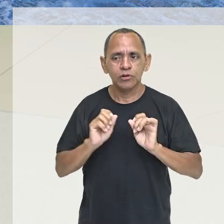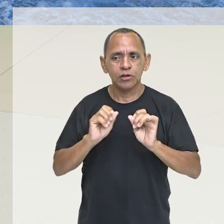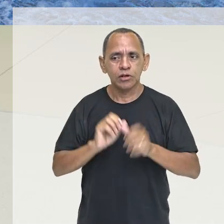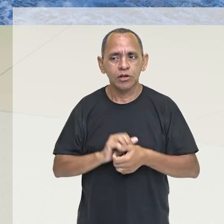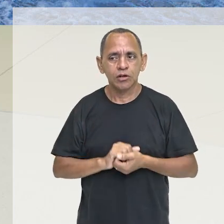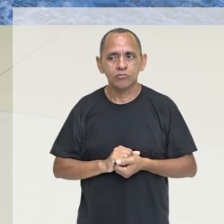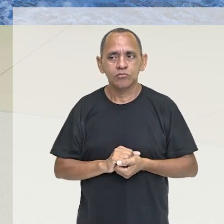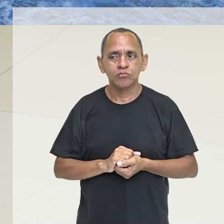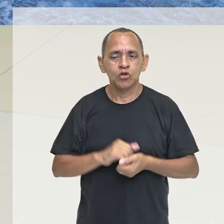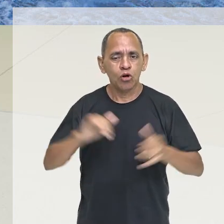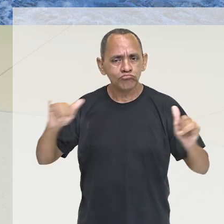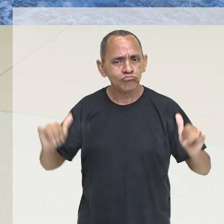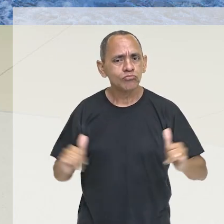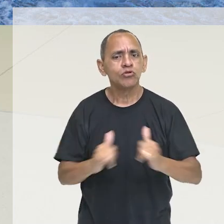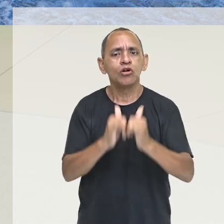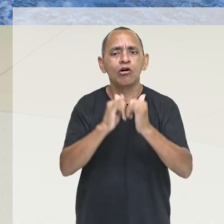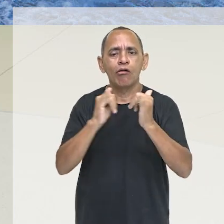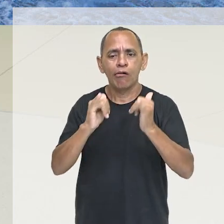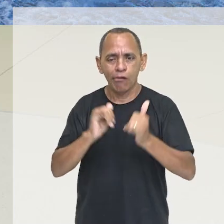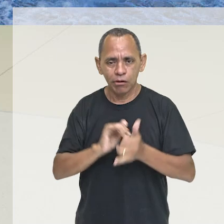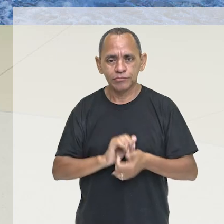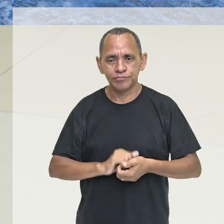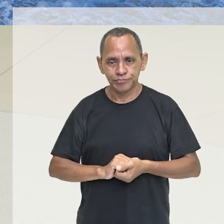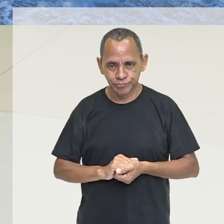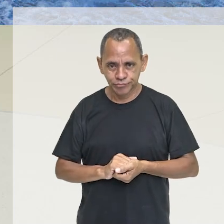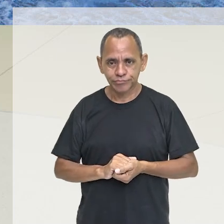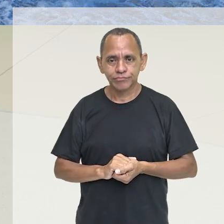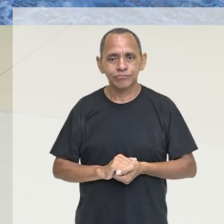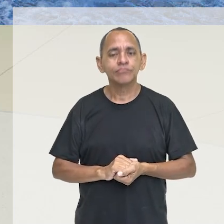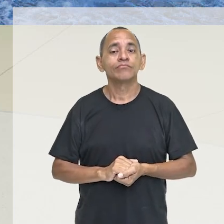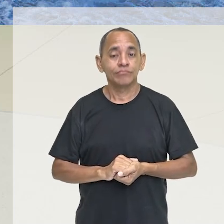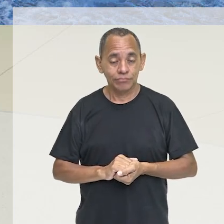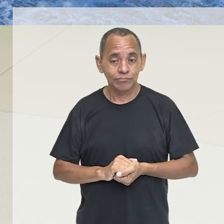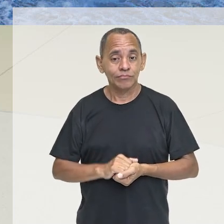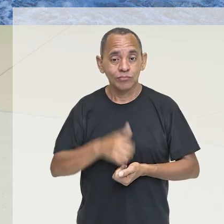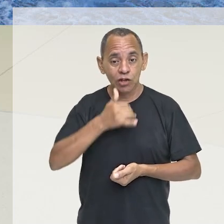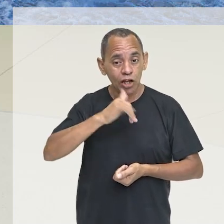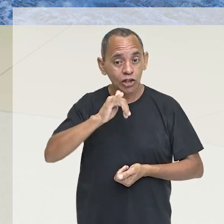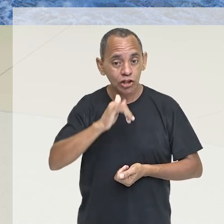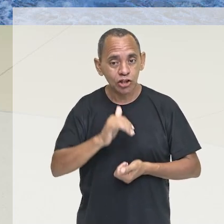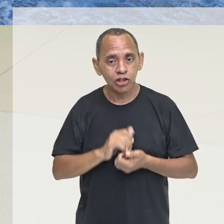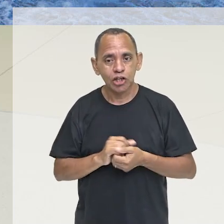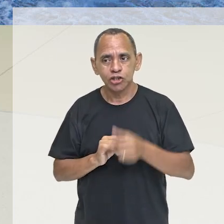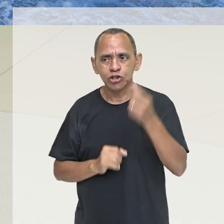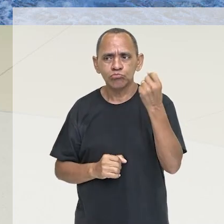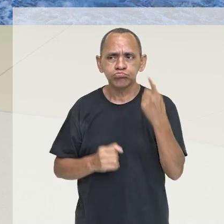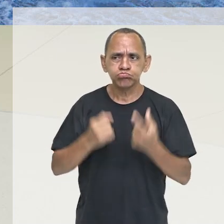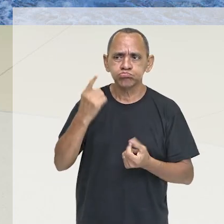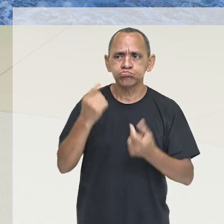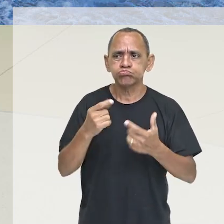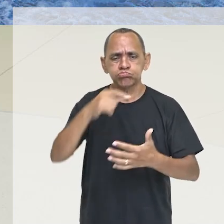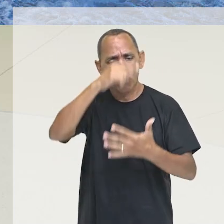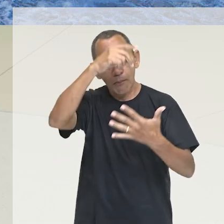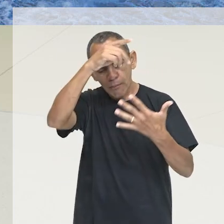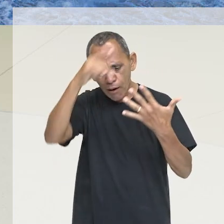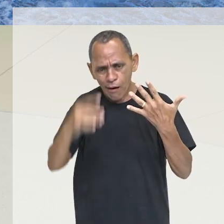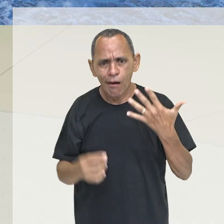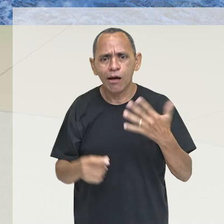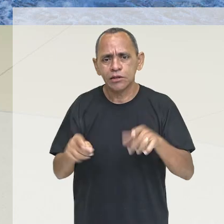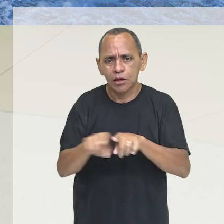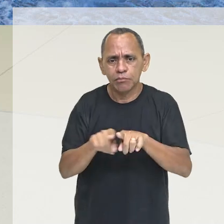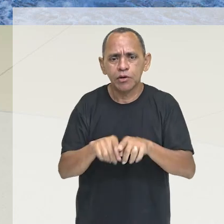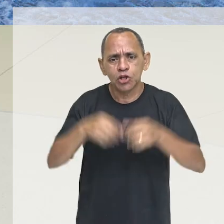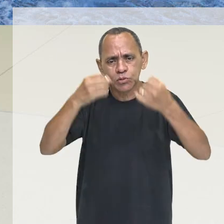uma pincelada sobre a energia alternativa. E também falaremos sobre